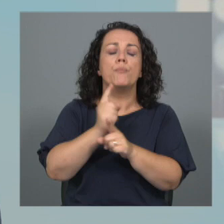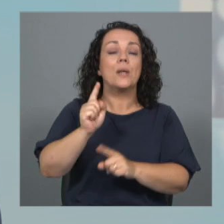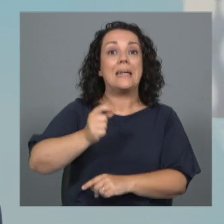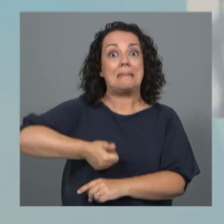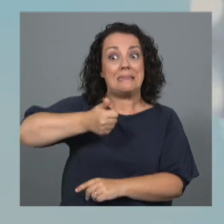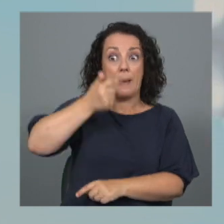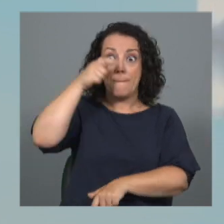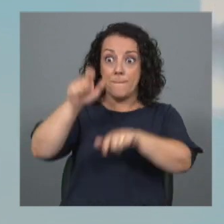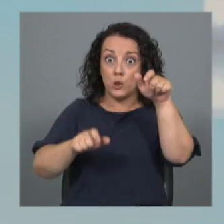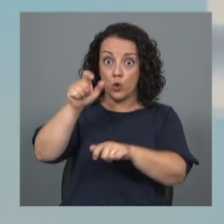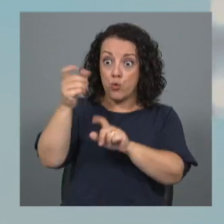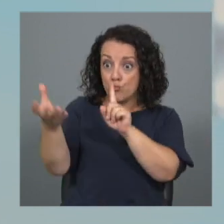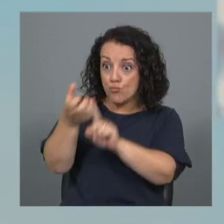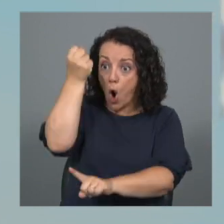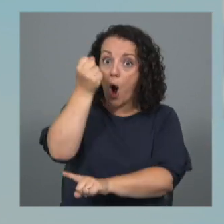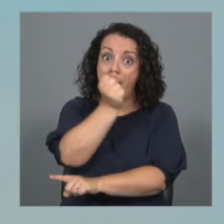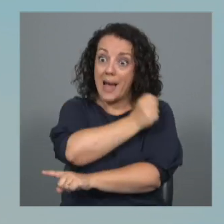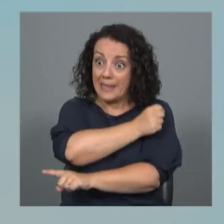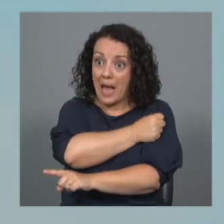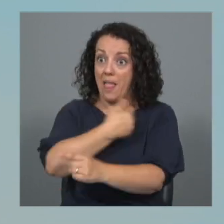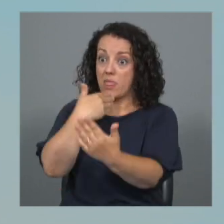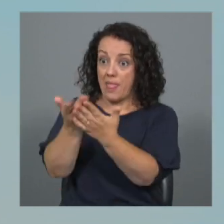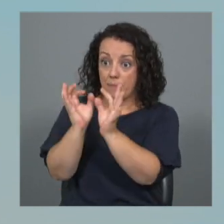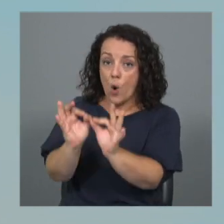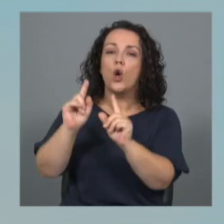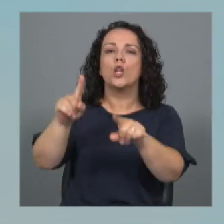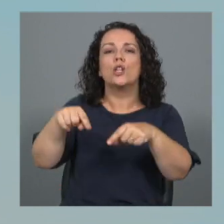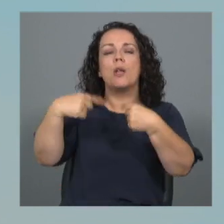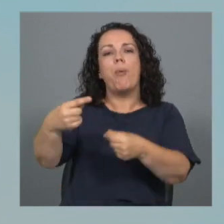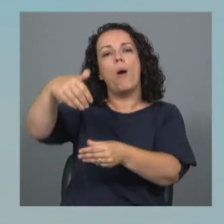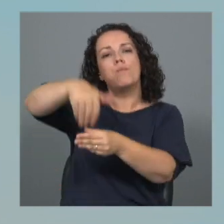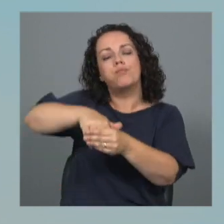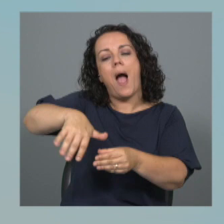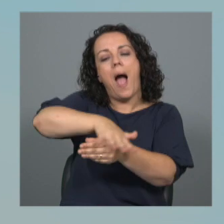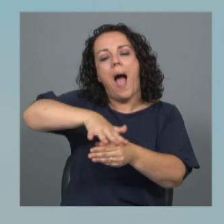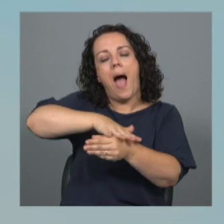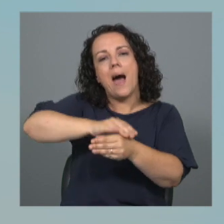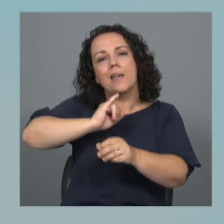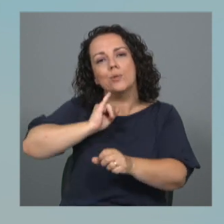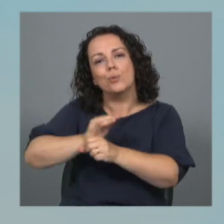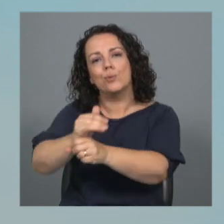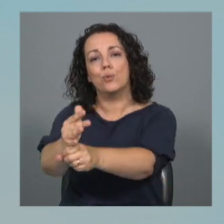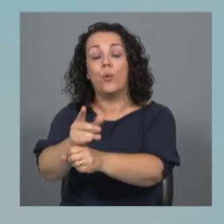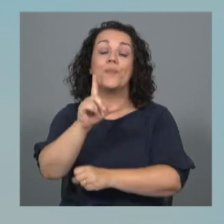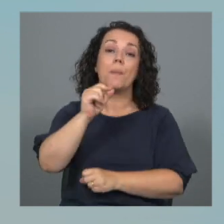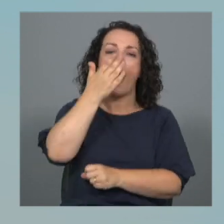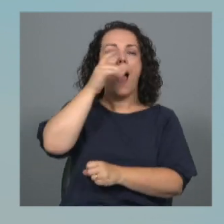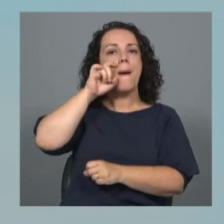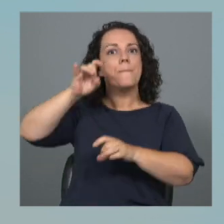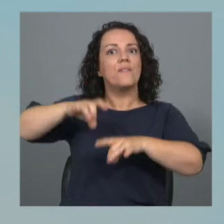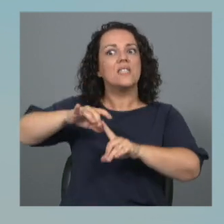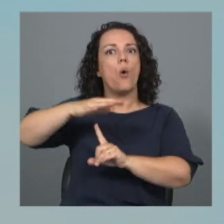contexto habitacional e depois trabalhar todas as outras dimensões. Para fazer, diria, uma prevenção secundária, que é a resposta que seja